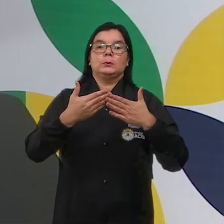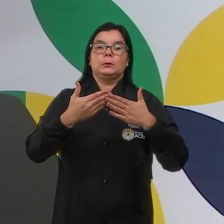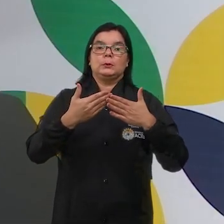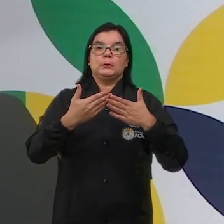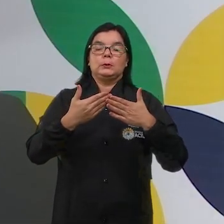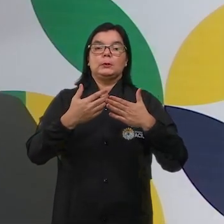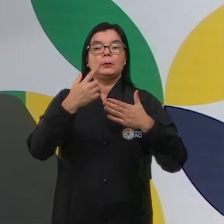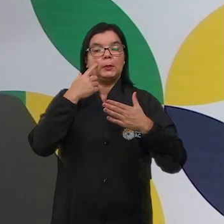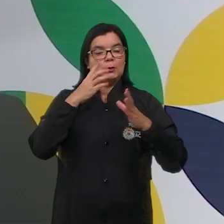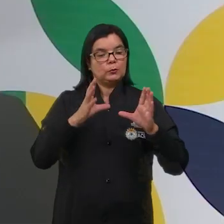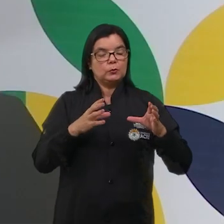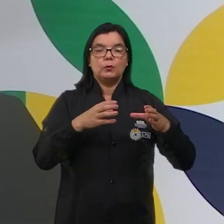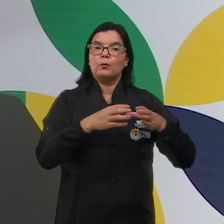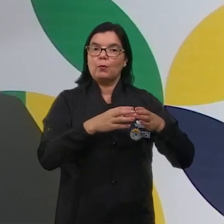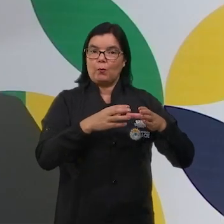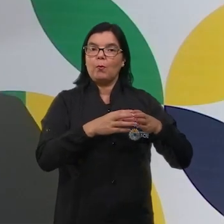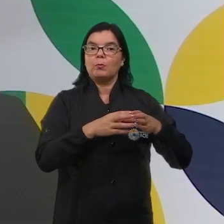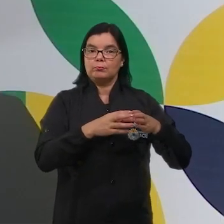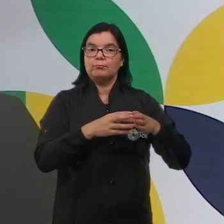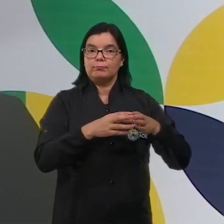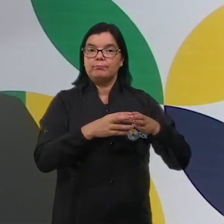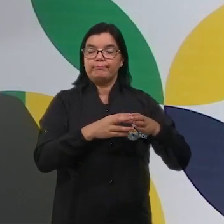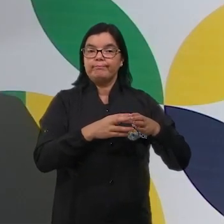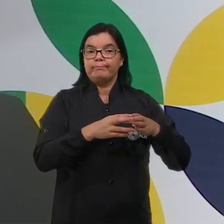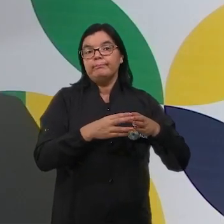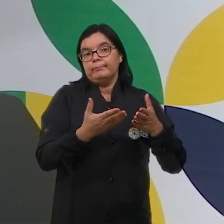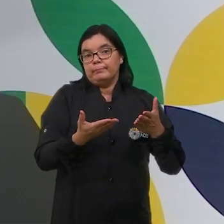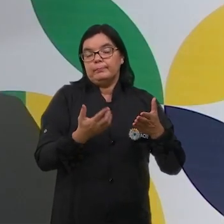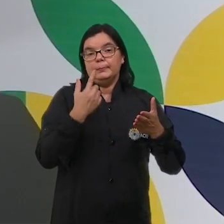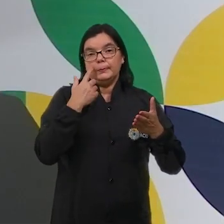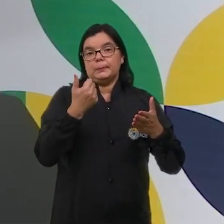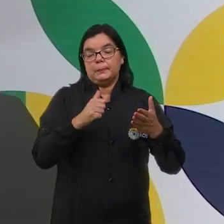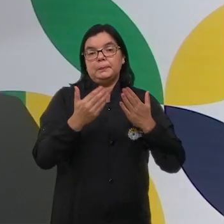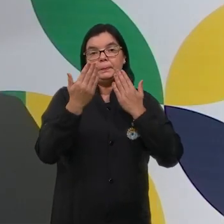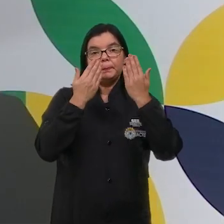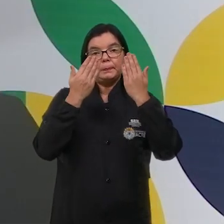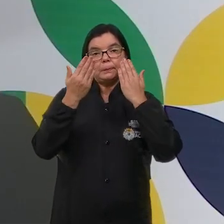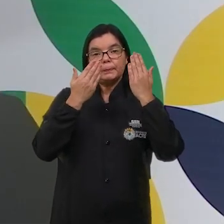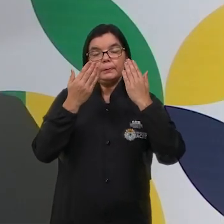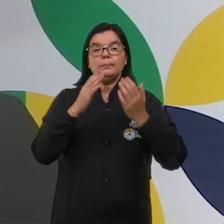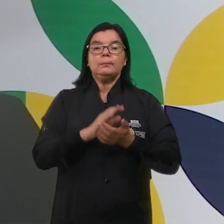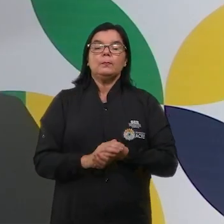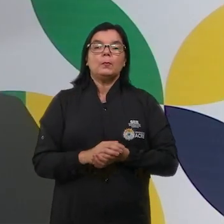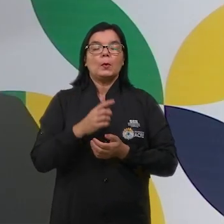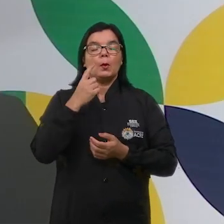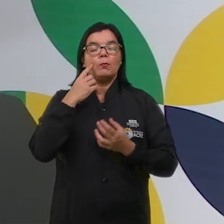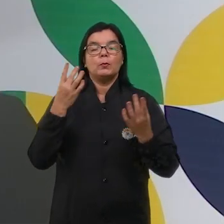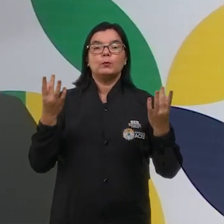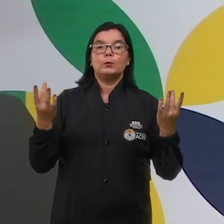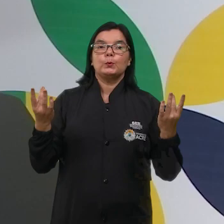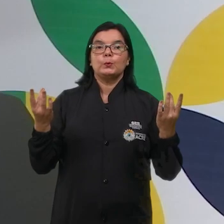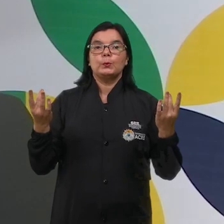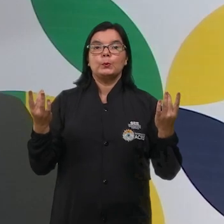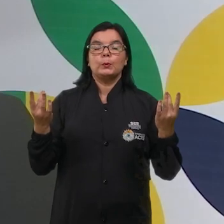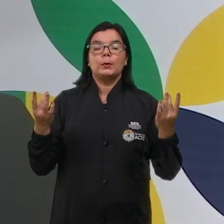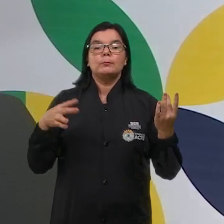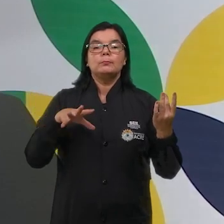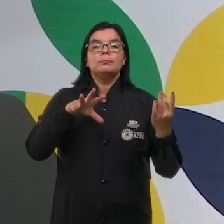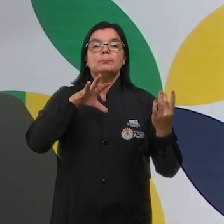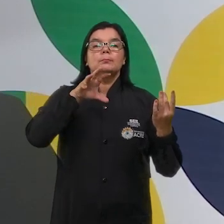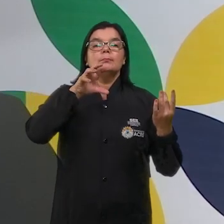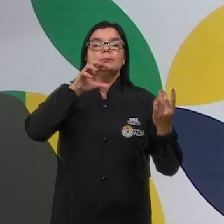nessa categoria, é um resultado, uma análise psicológica. Aí eu vou lhe hipnotizar, eu vou